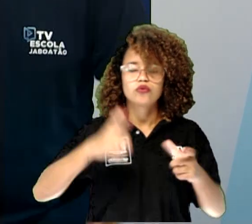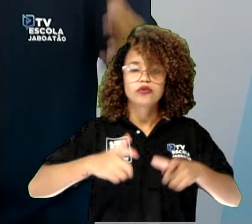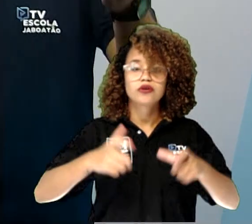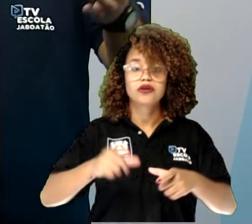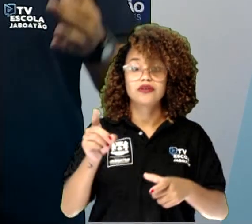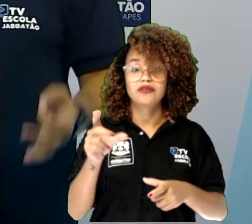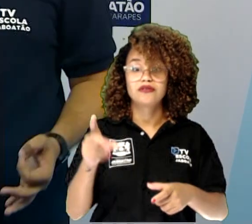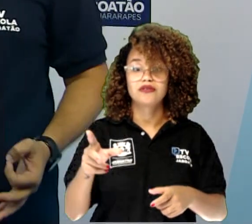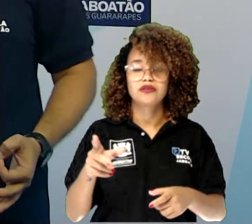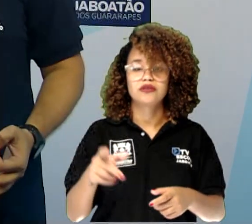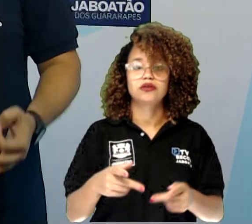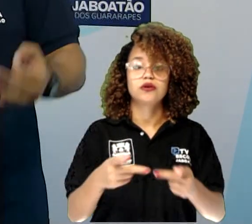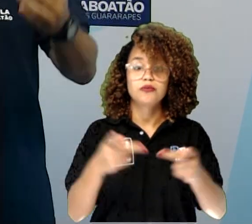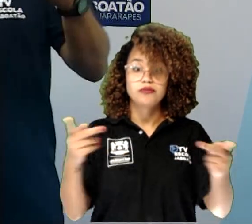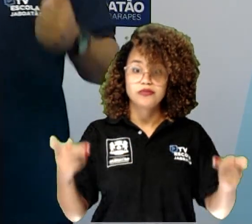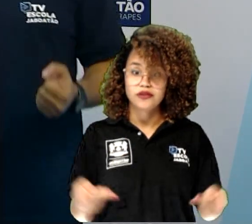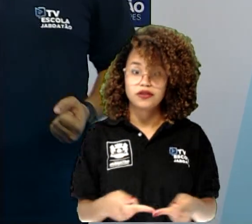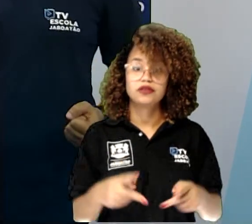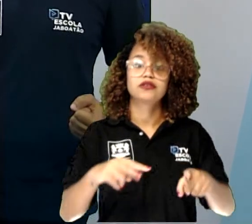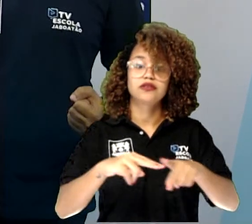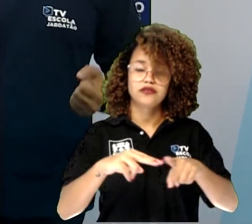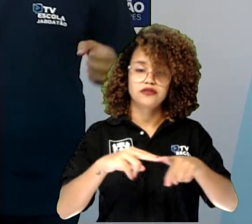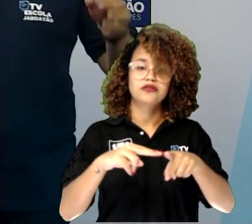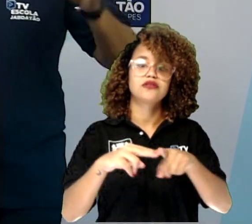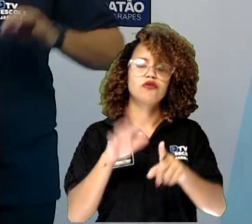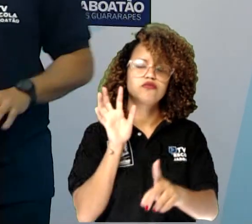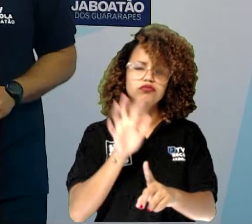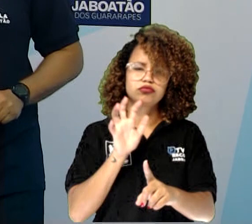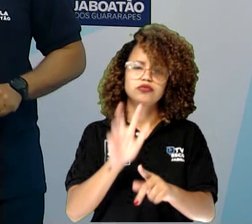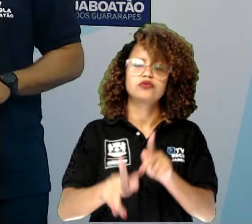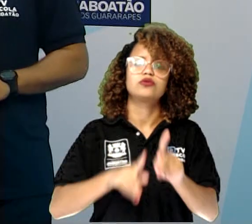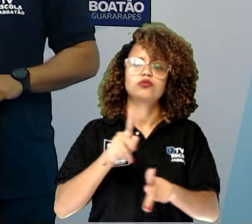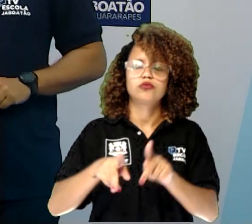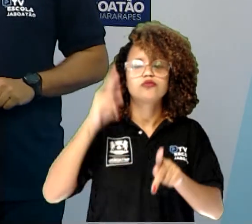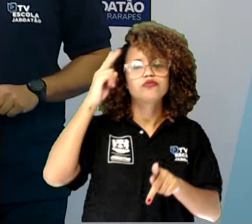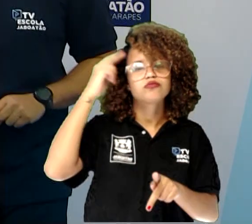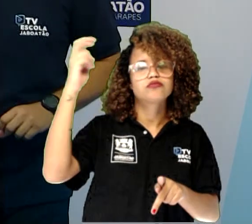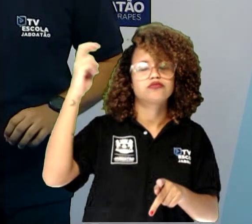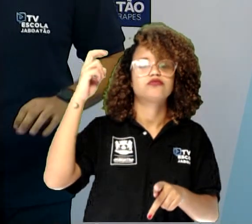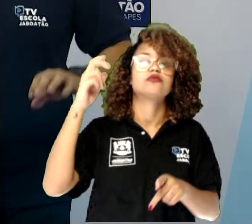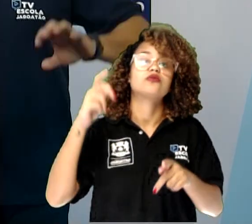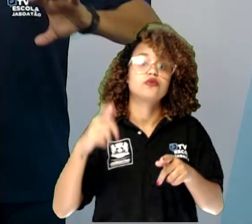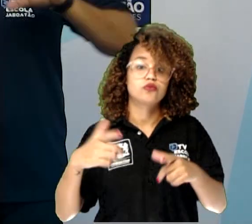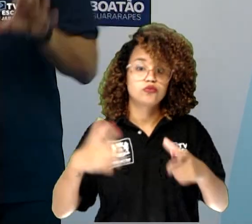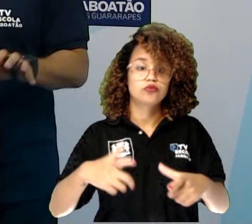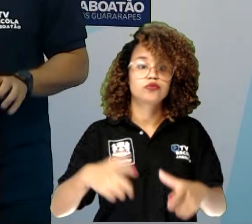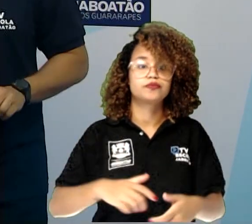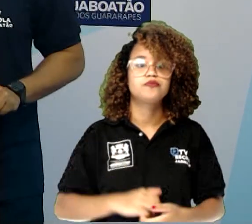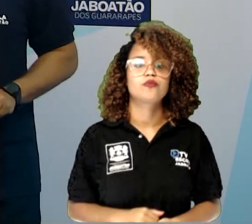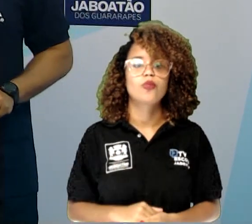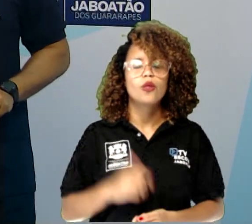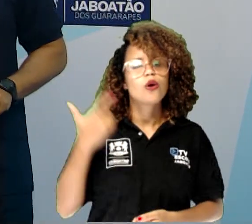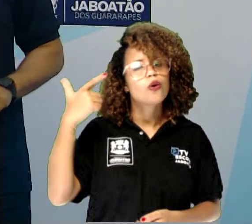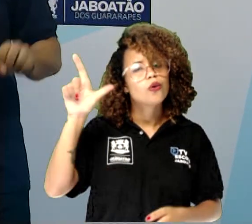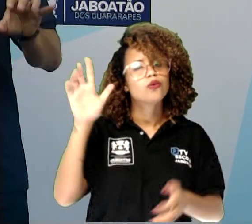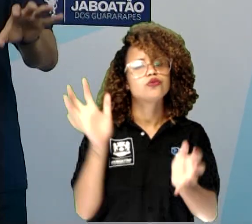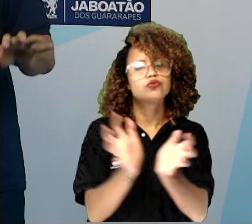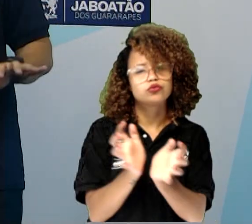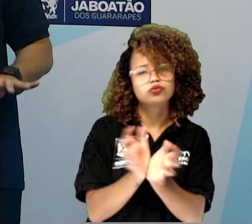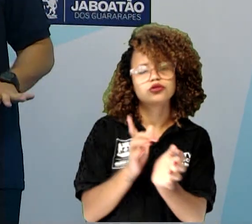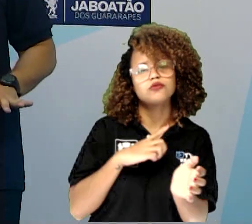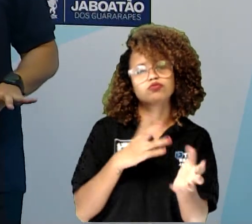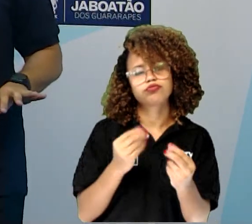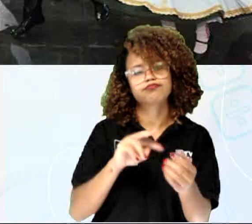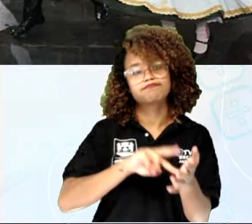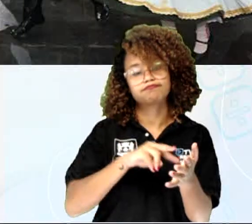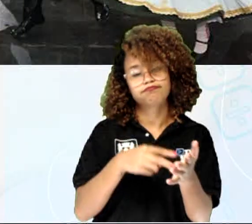italianos, uma influência desse povo aí na cultura daquela cidade. Um outro grupo significativo, você está